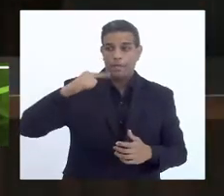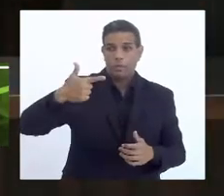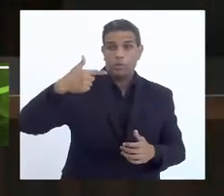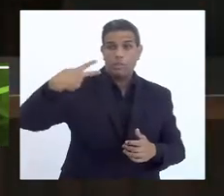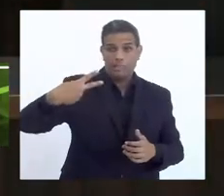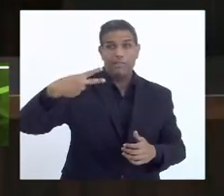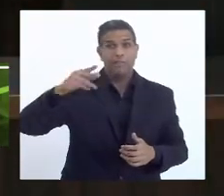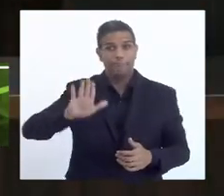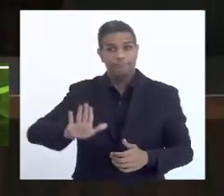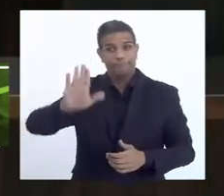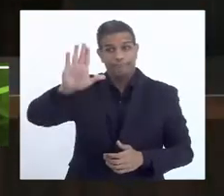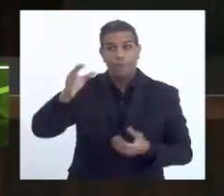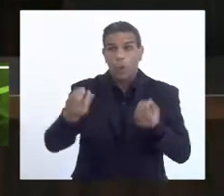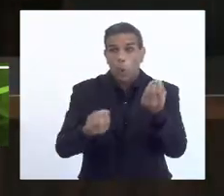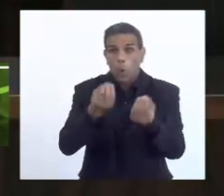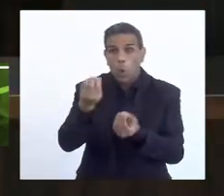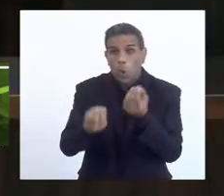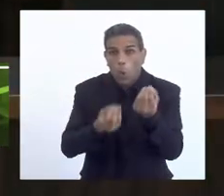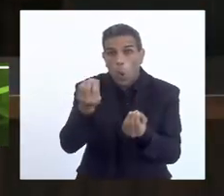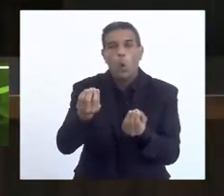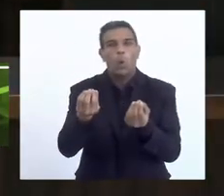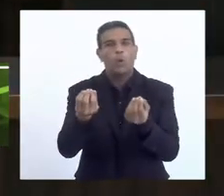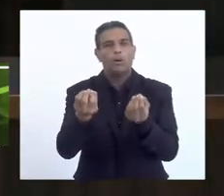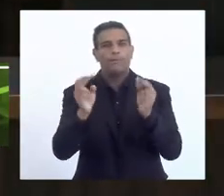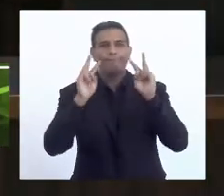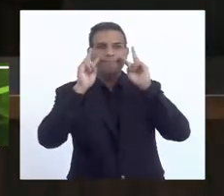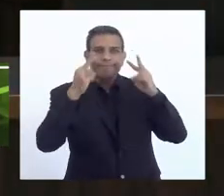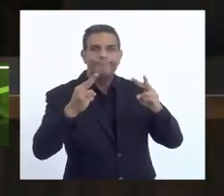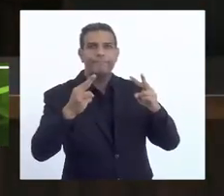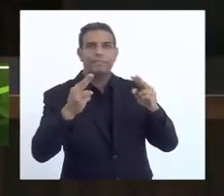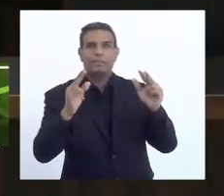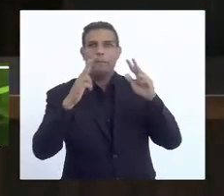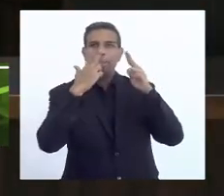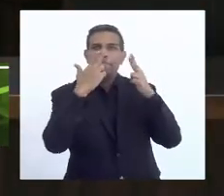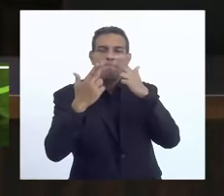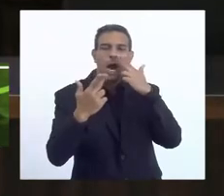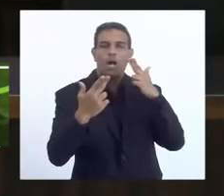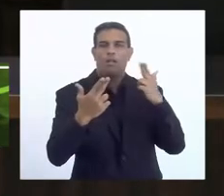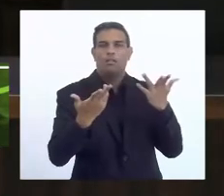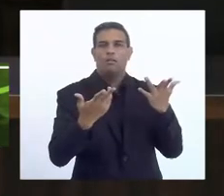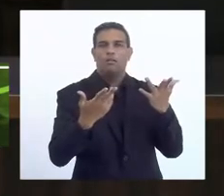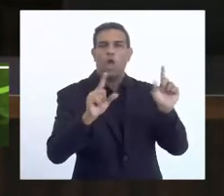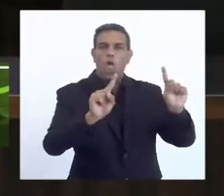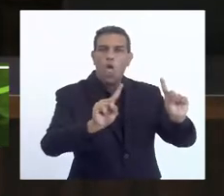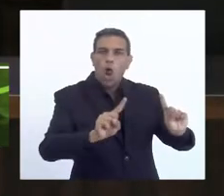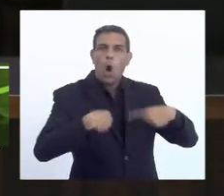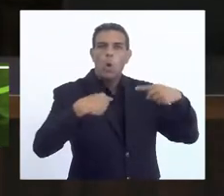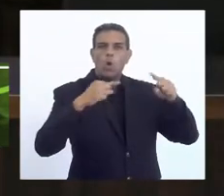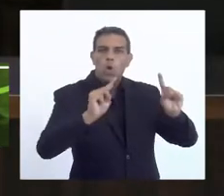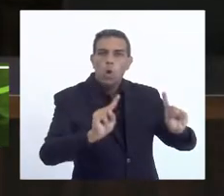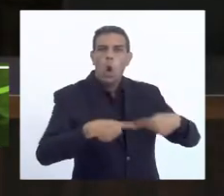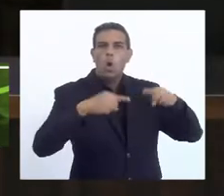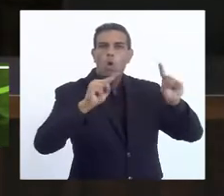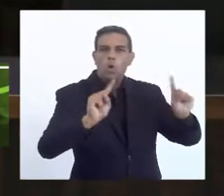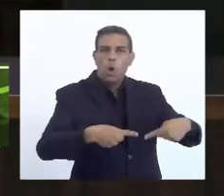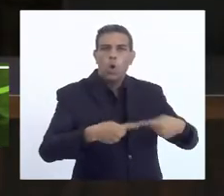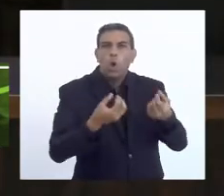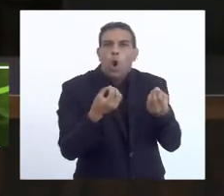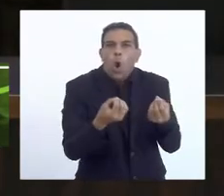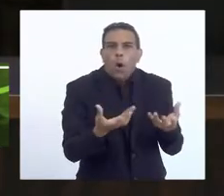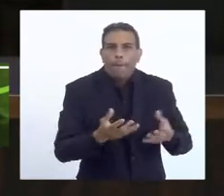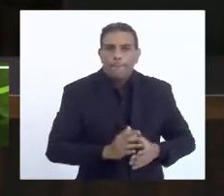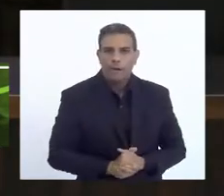vejo como que a artilharia aqui dentro é direcionada ao mandato